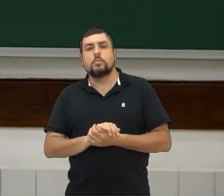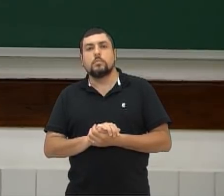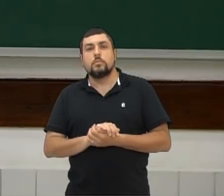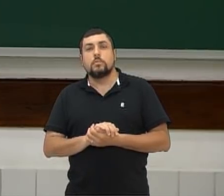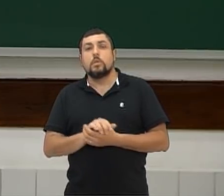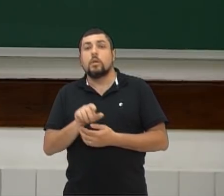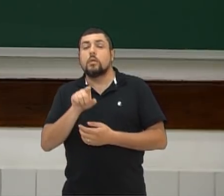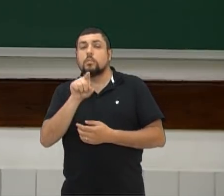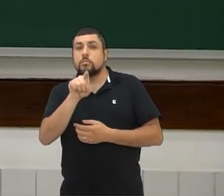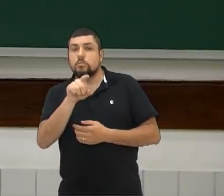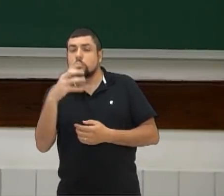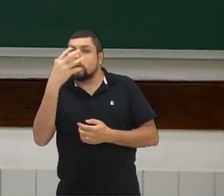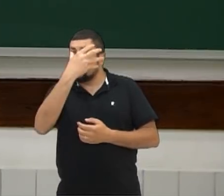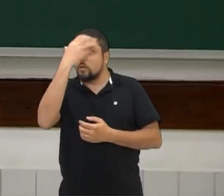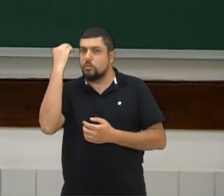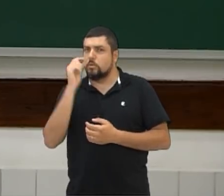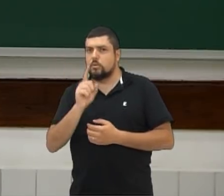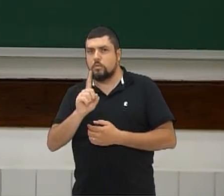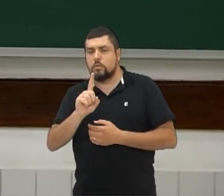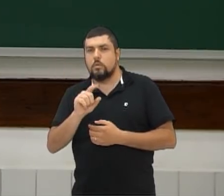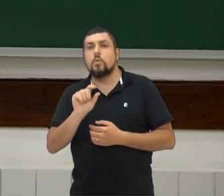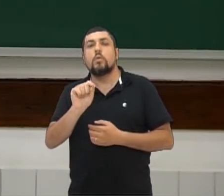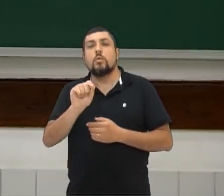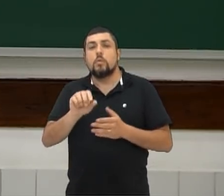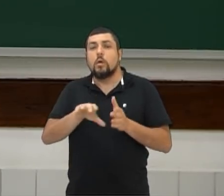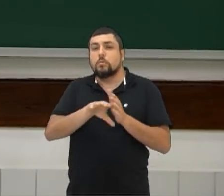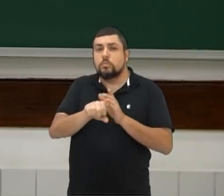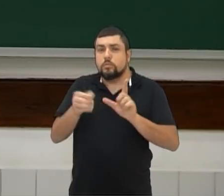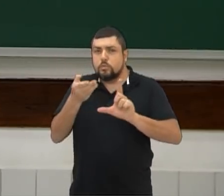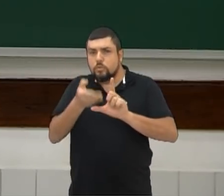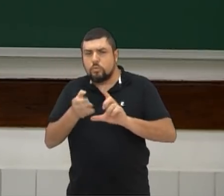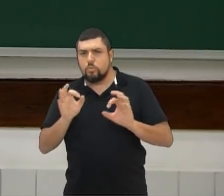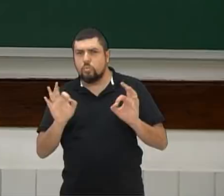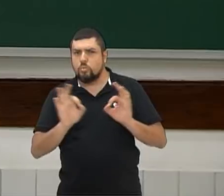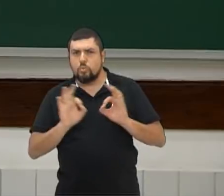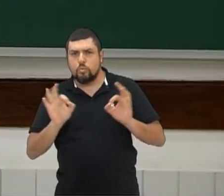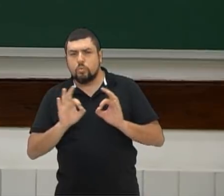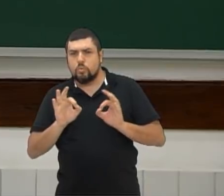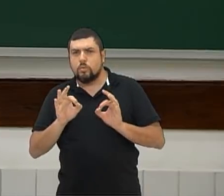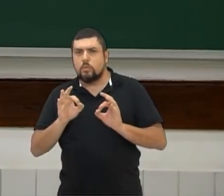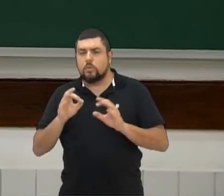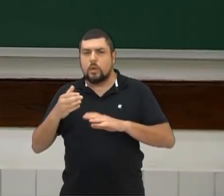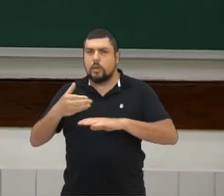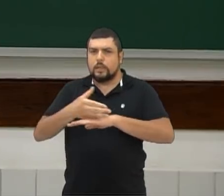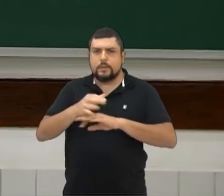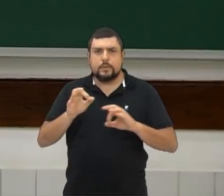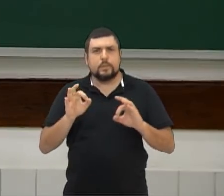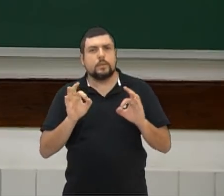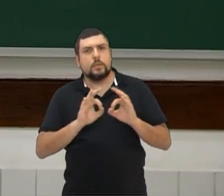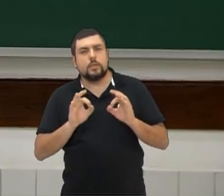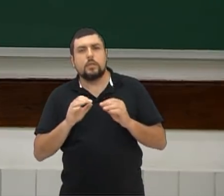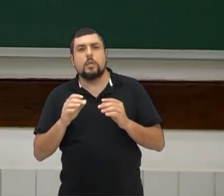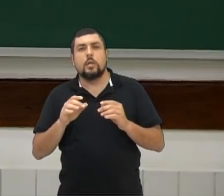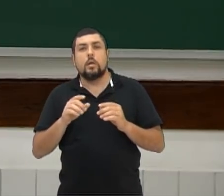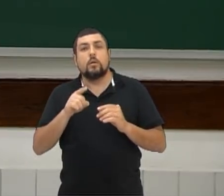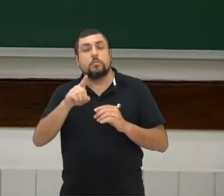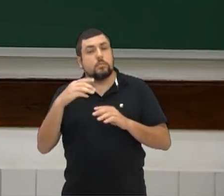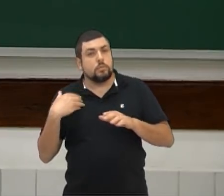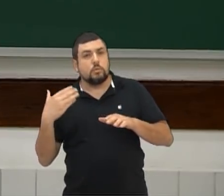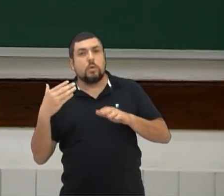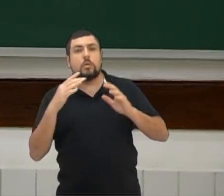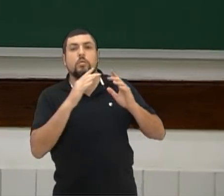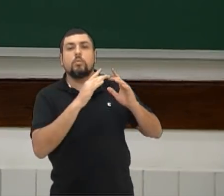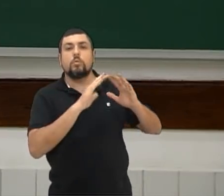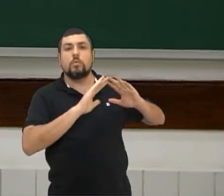os materiais na escola para aqueles alunos que não têm acesso ao Classroom e não têm como acessar a ferramenta,